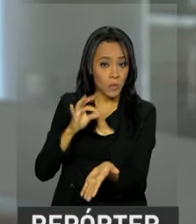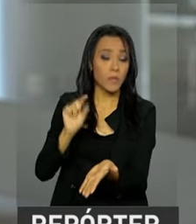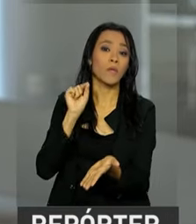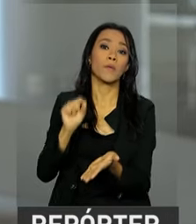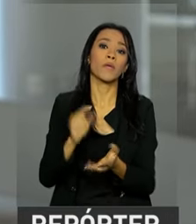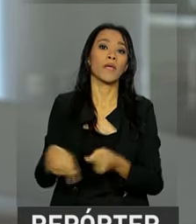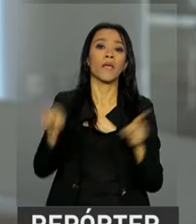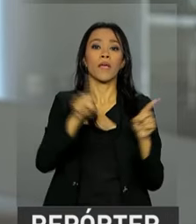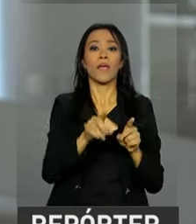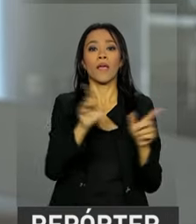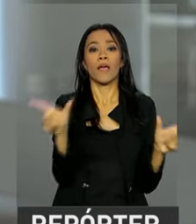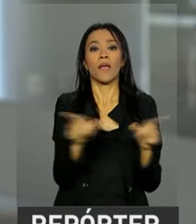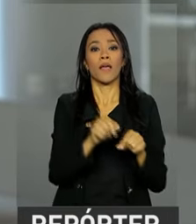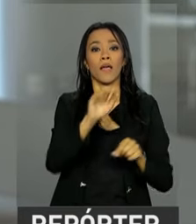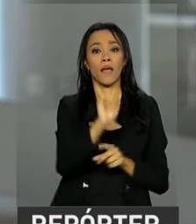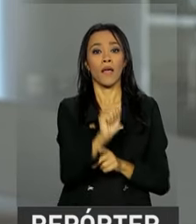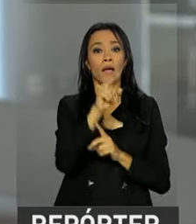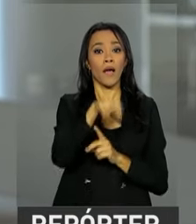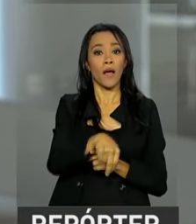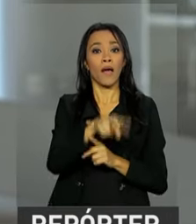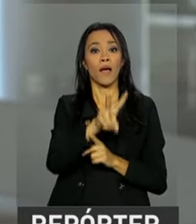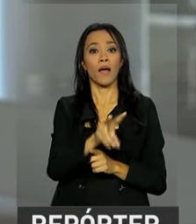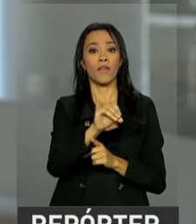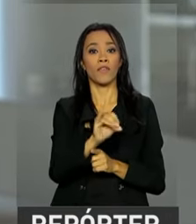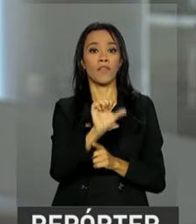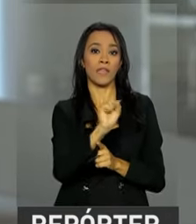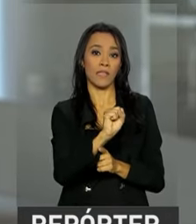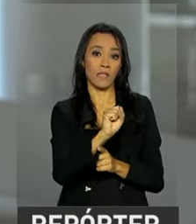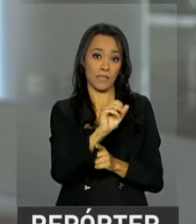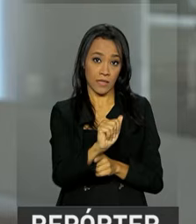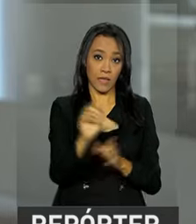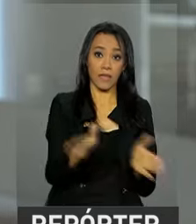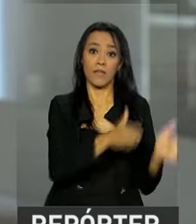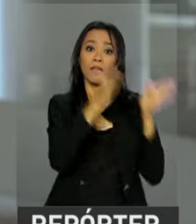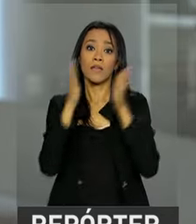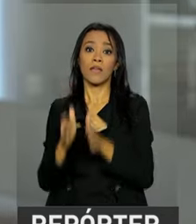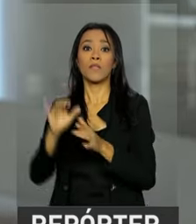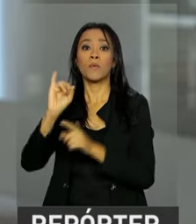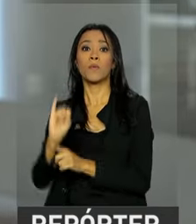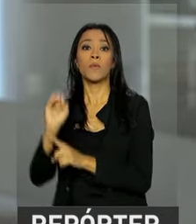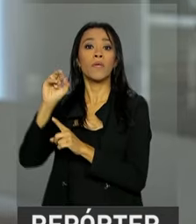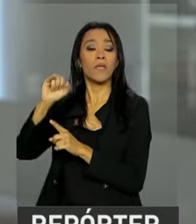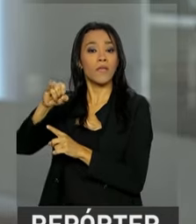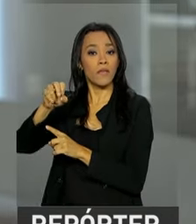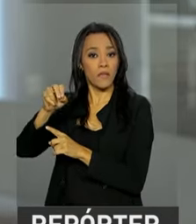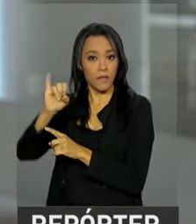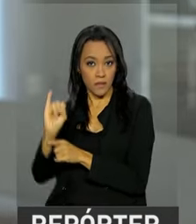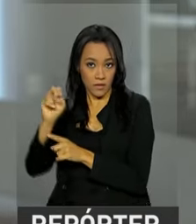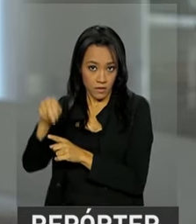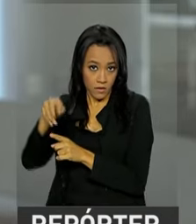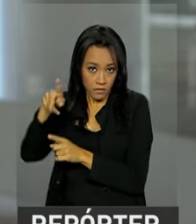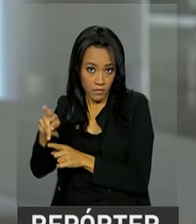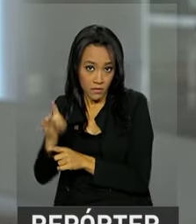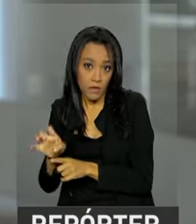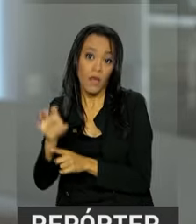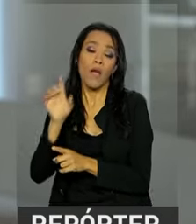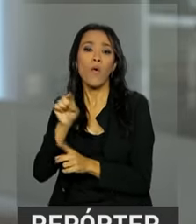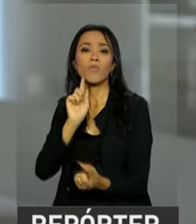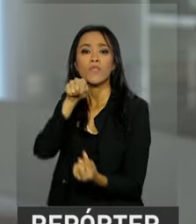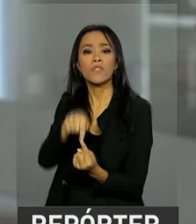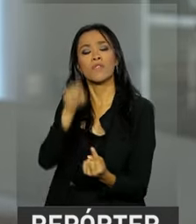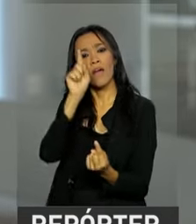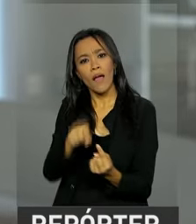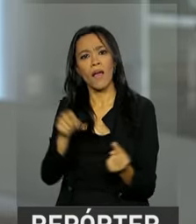Anvisa e do IMP que é o Instituto Nacional de propriedade industrial e o objetivo dessa portaria então é